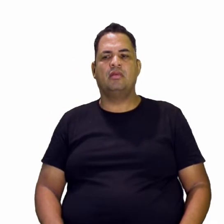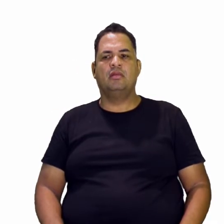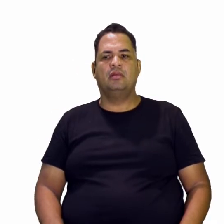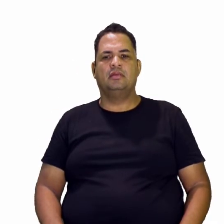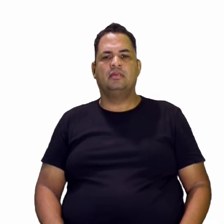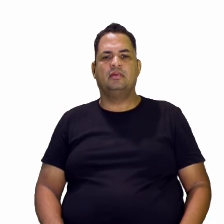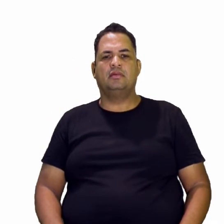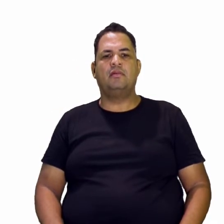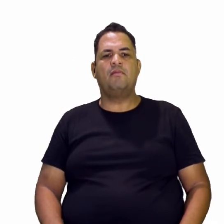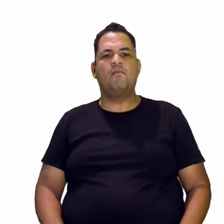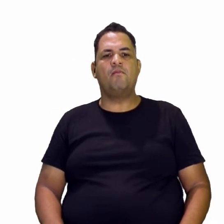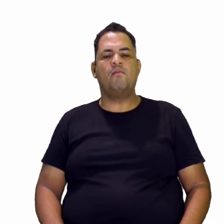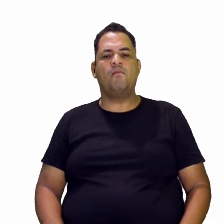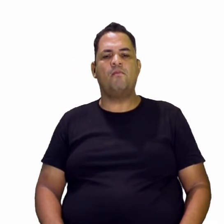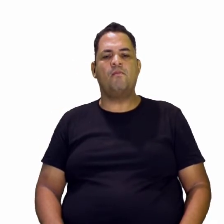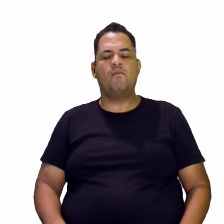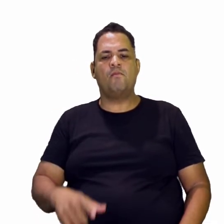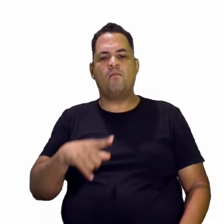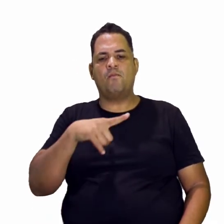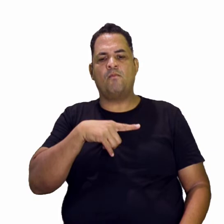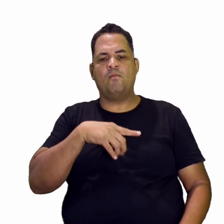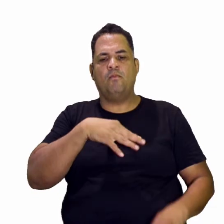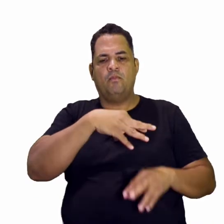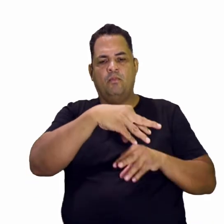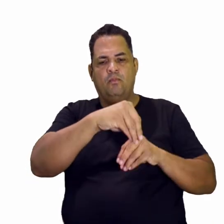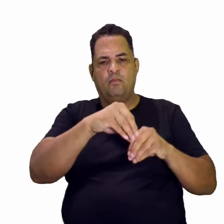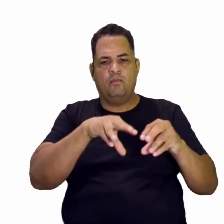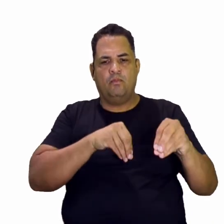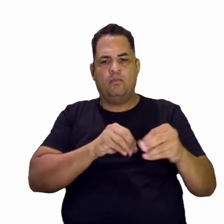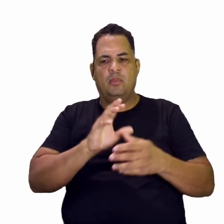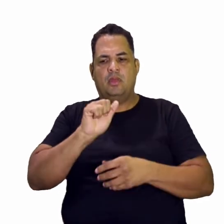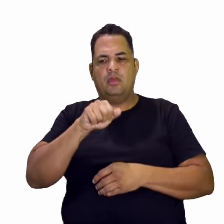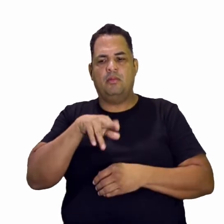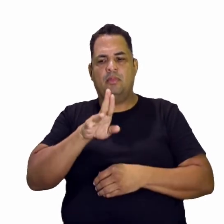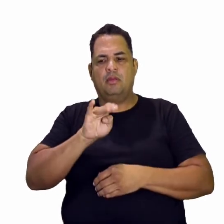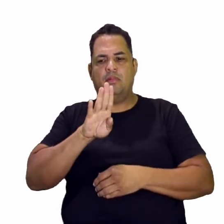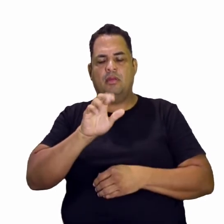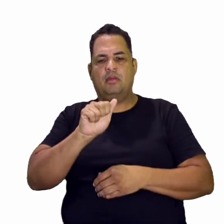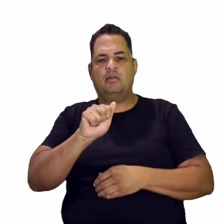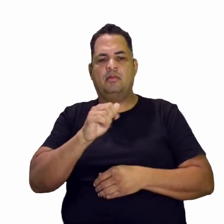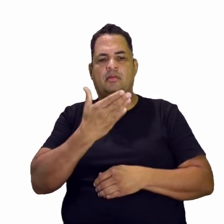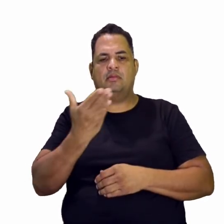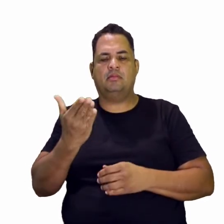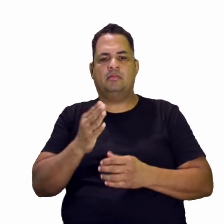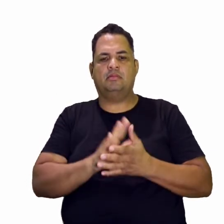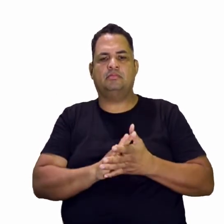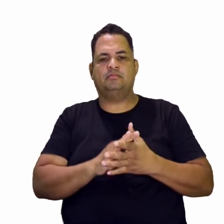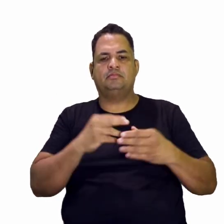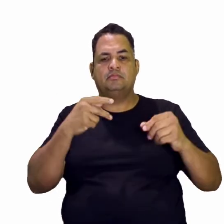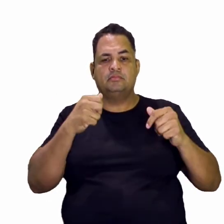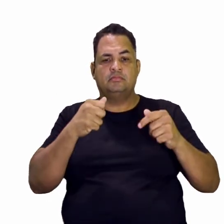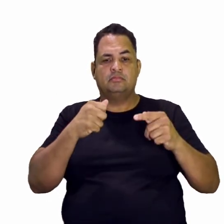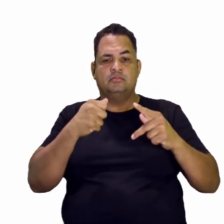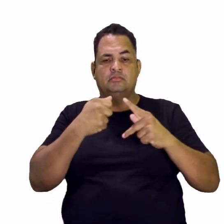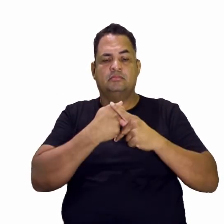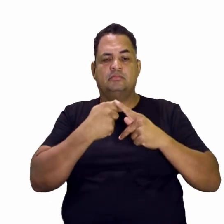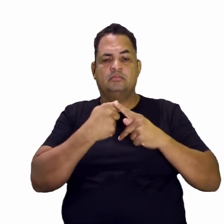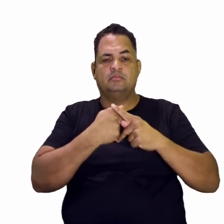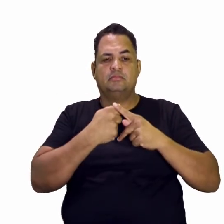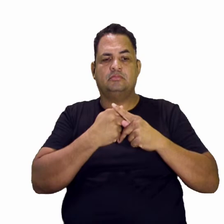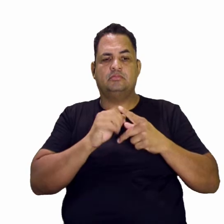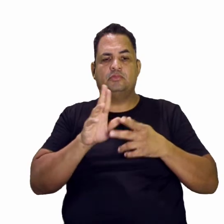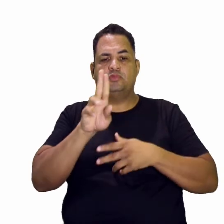na sequência. Aqui a gente tem, então, a ameba, tá? Esse protozoário que utiliza